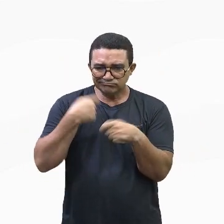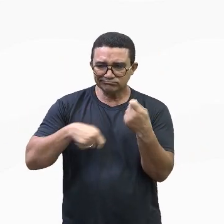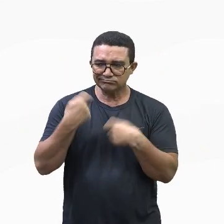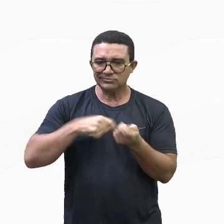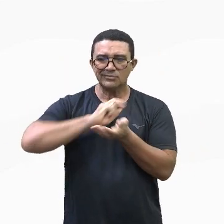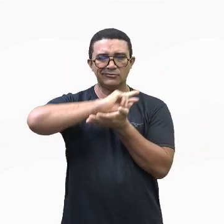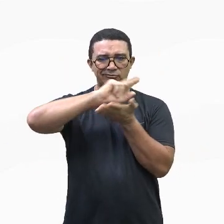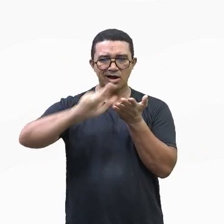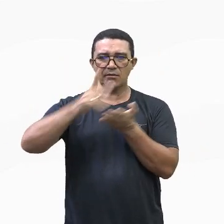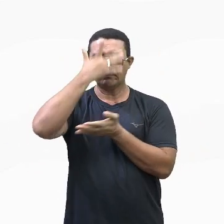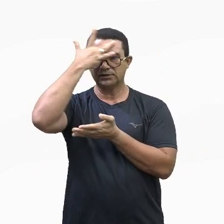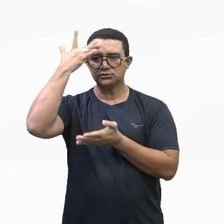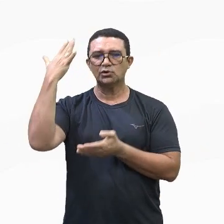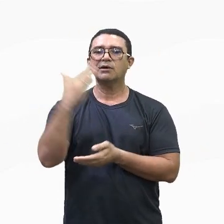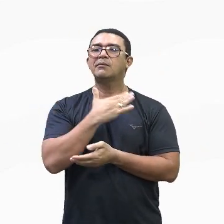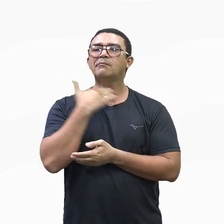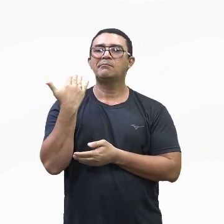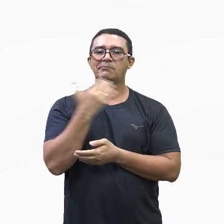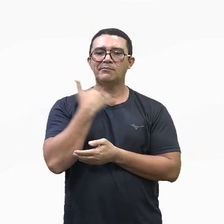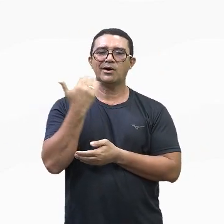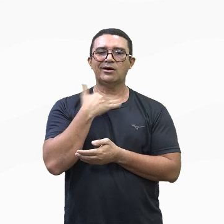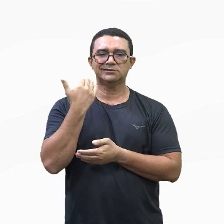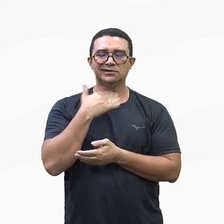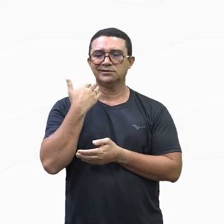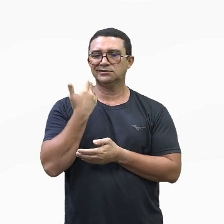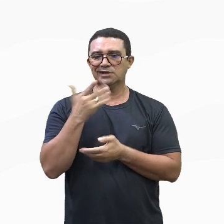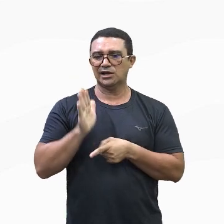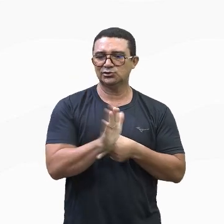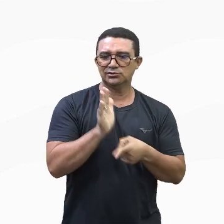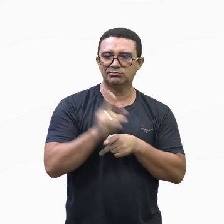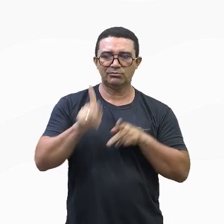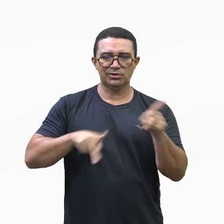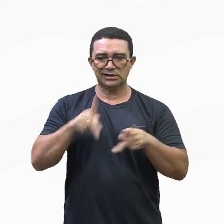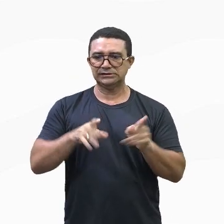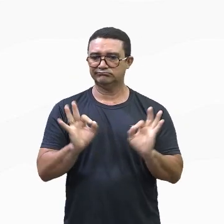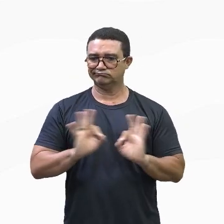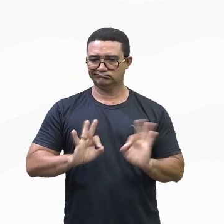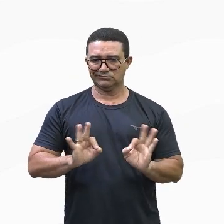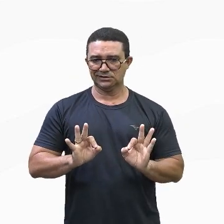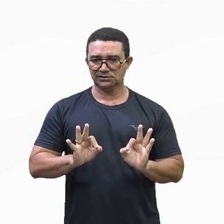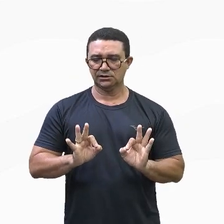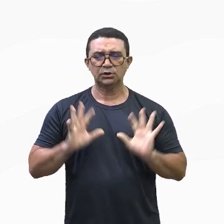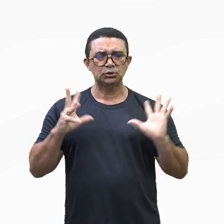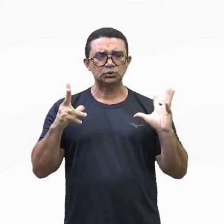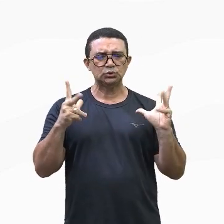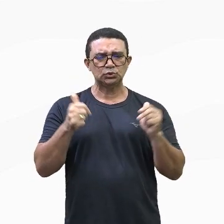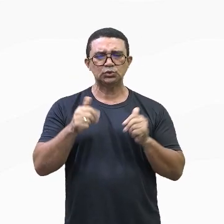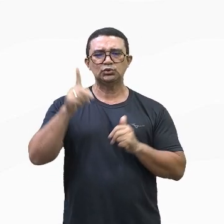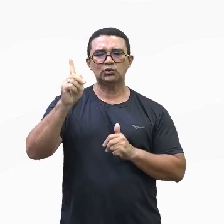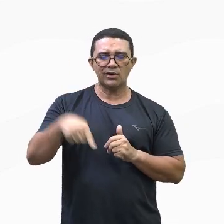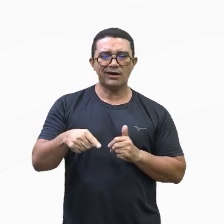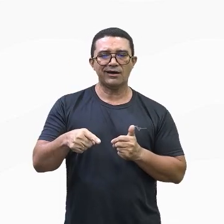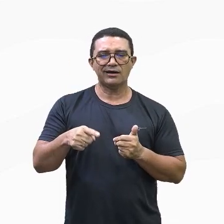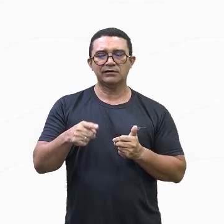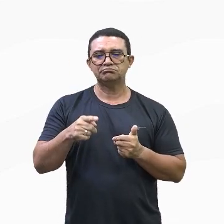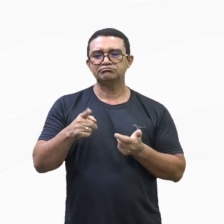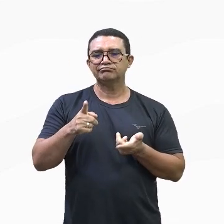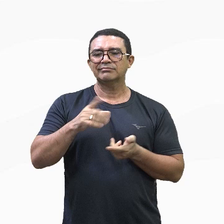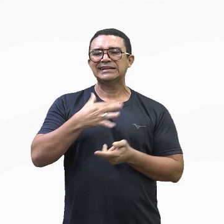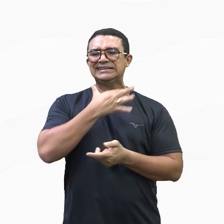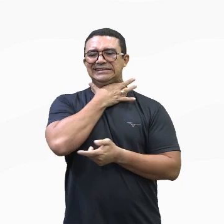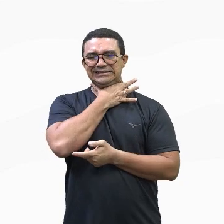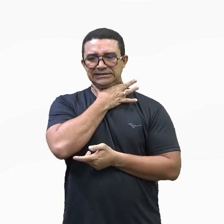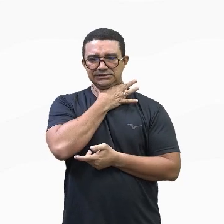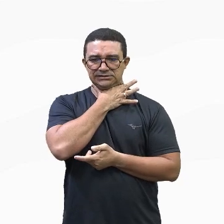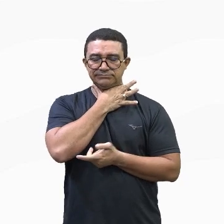pessoas mortas e má assistência à população. Tudo isso, pessoal, é crise, ou melhor, são